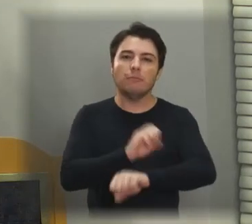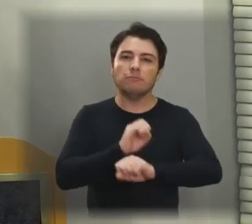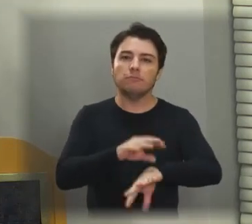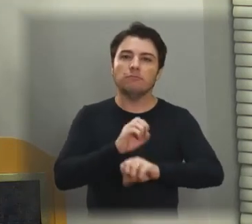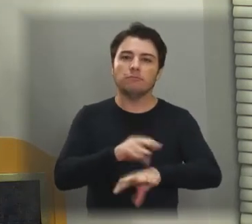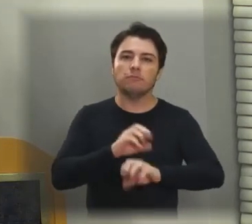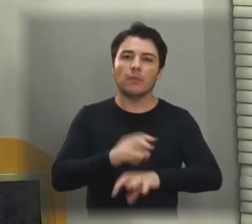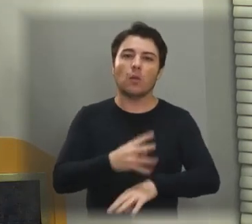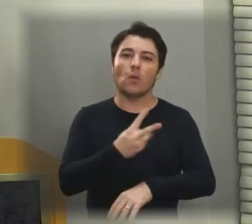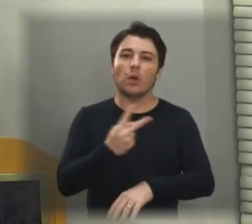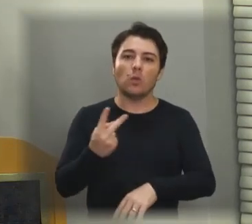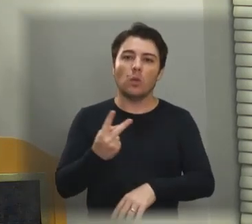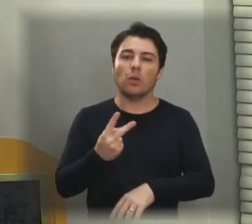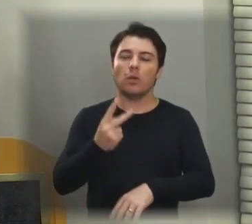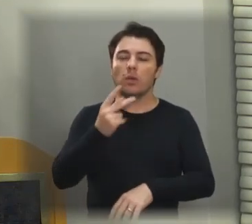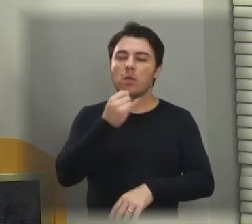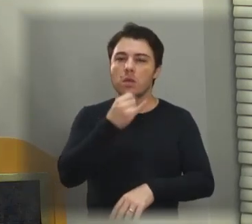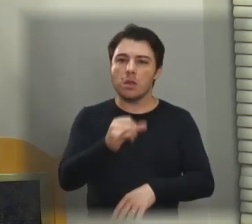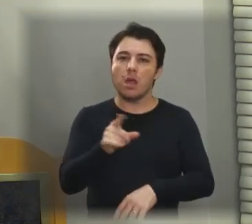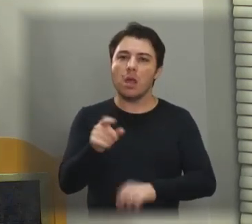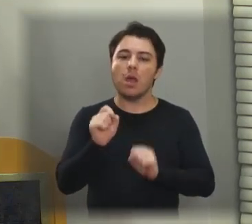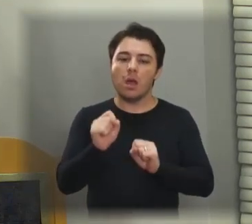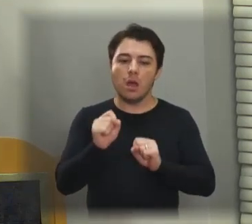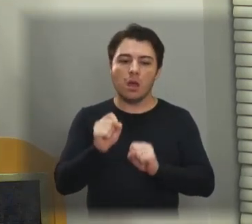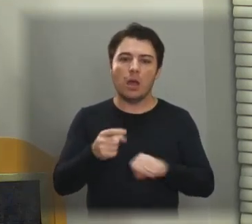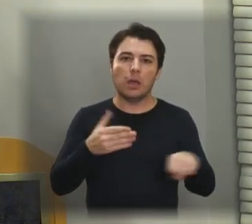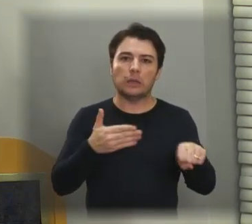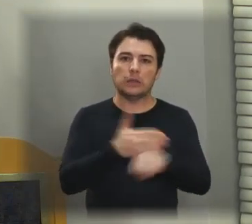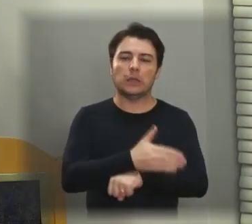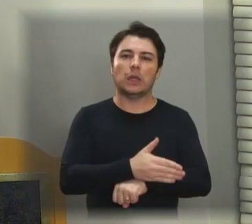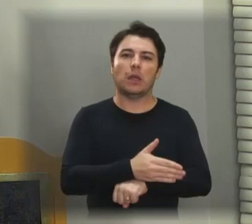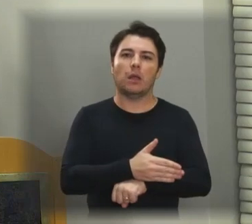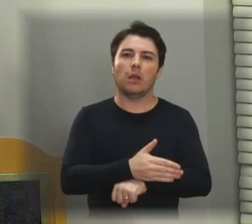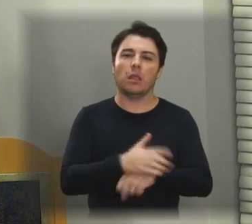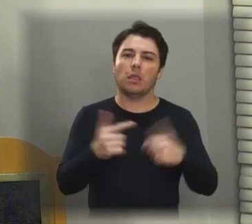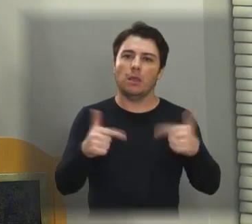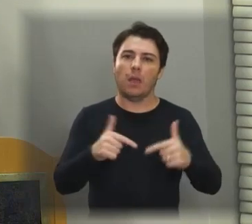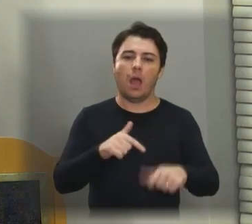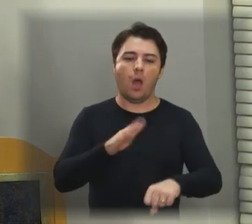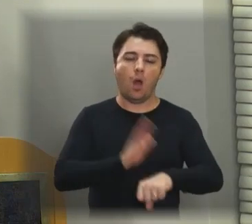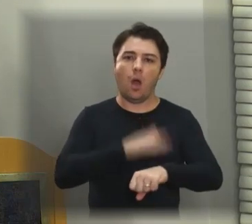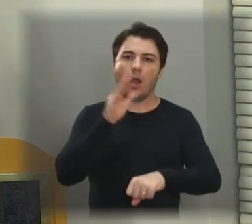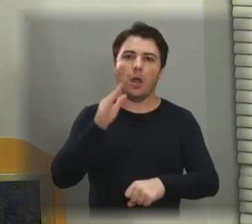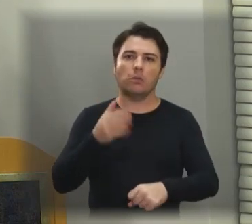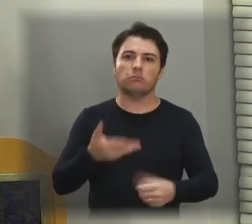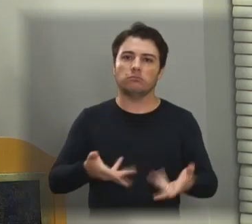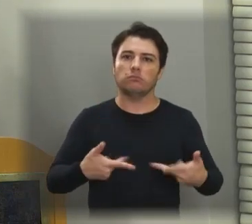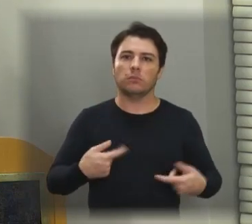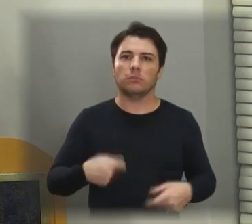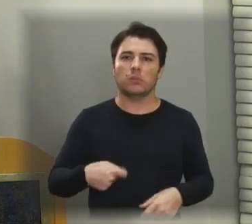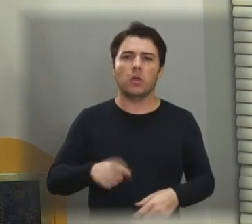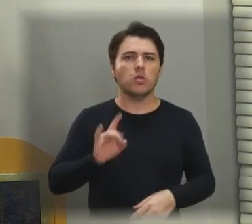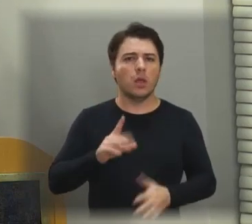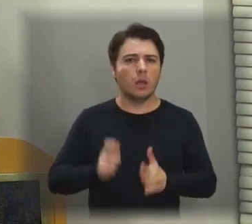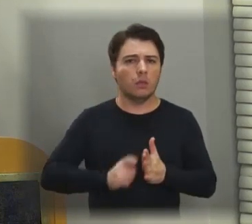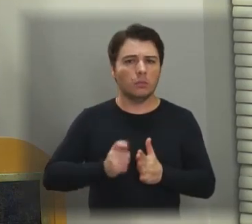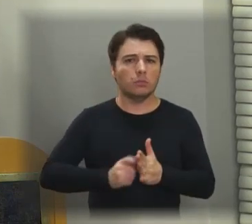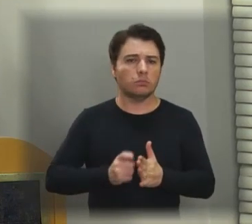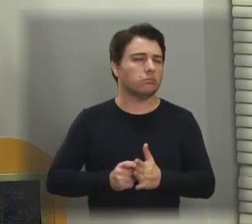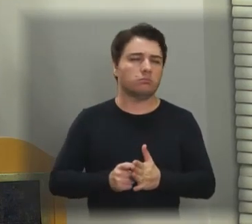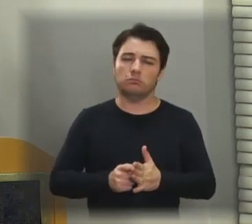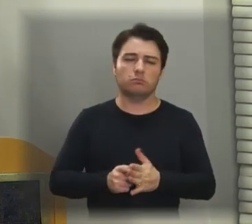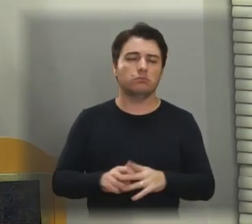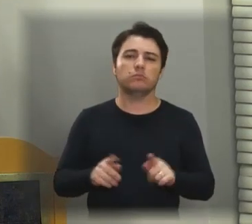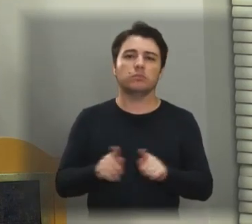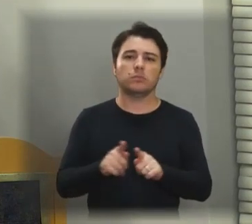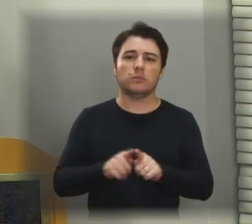42 eletricistas da do município de Araraquara podem E atuam na emergência tá e fora da quadra não se